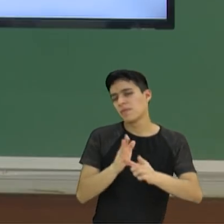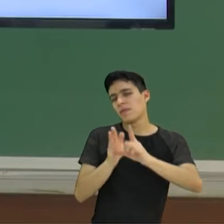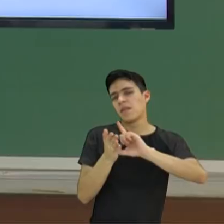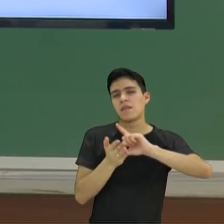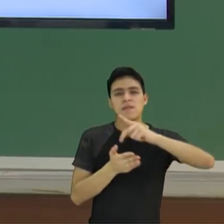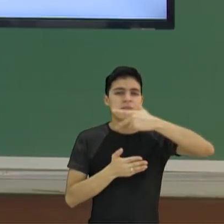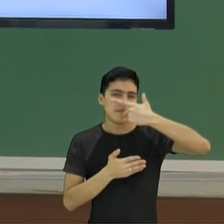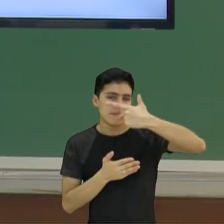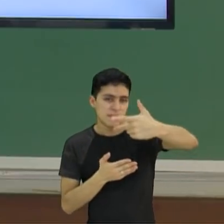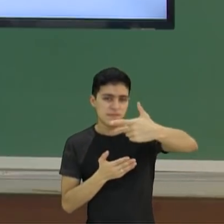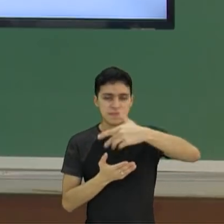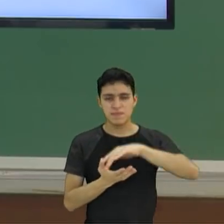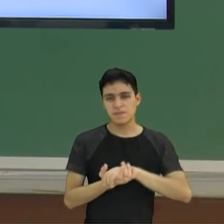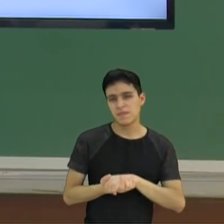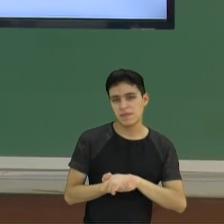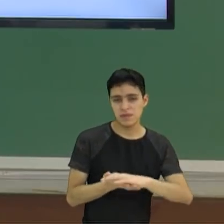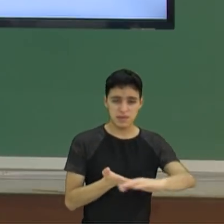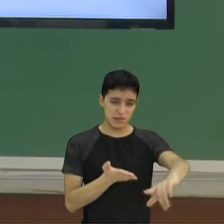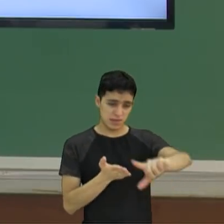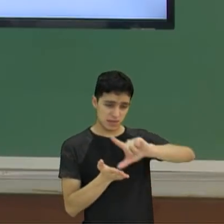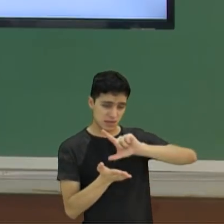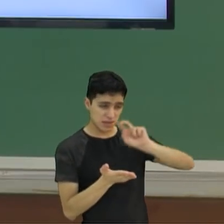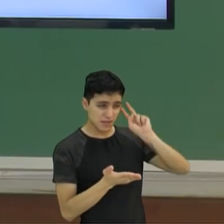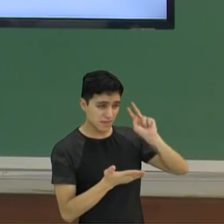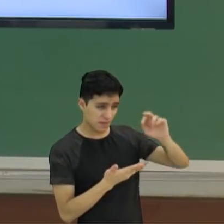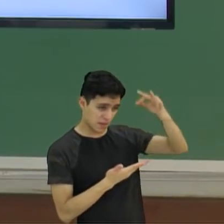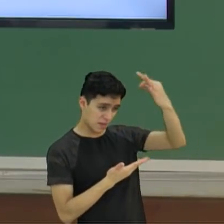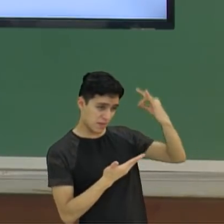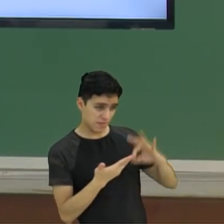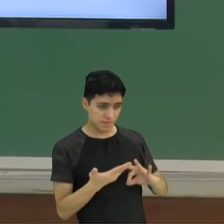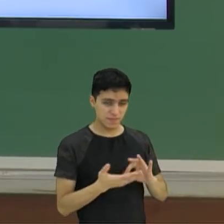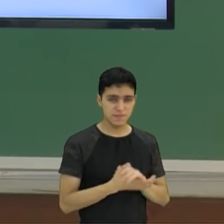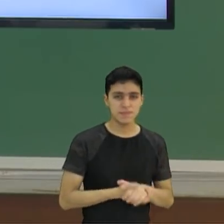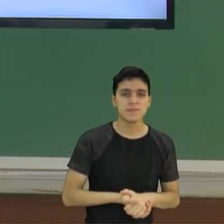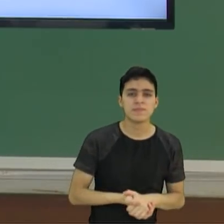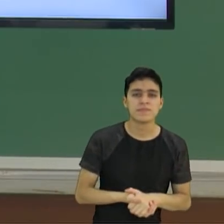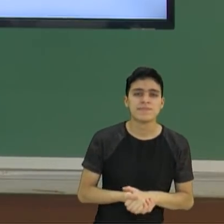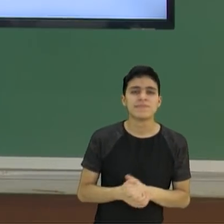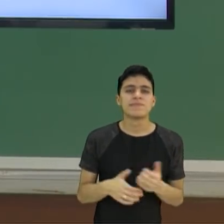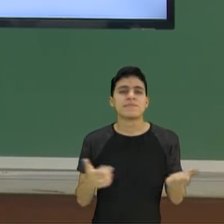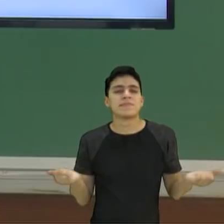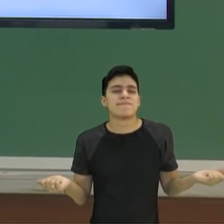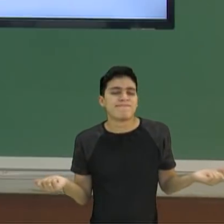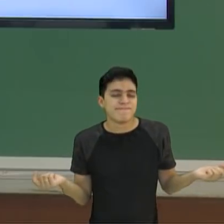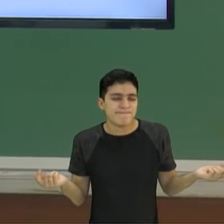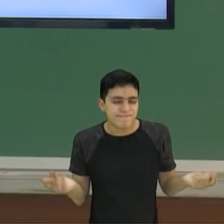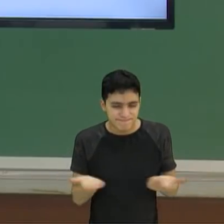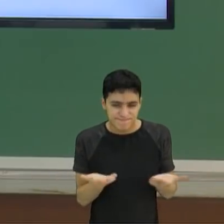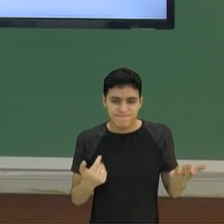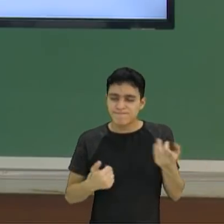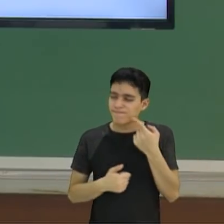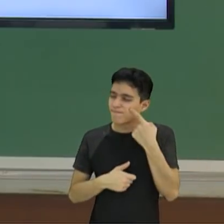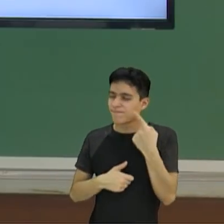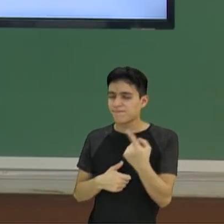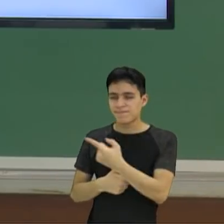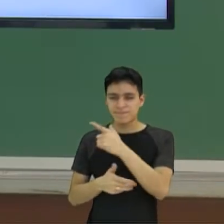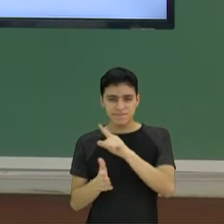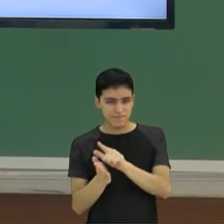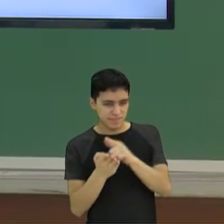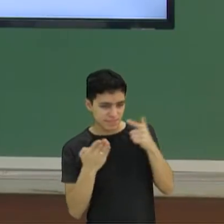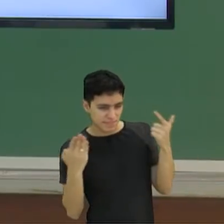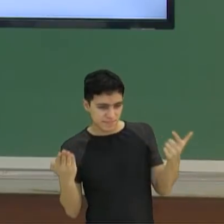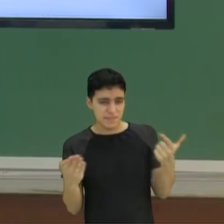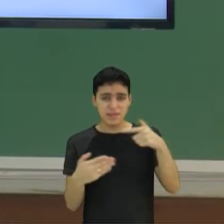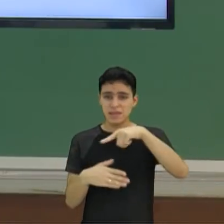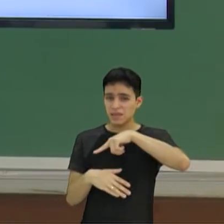de verificar ali, antes de ver a correção formal, né? Agora nós temos a notícia em si. Vimos